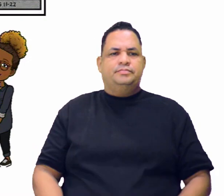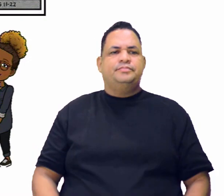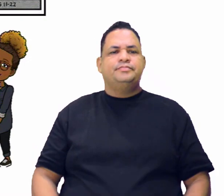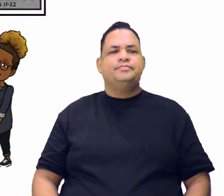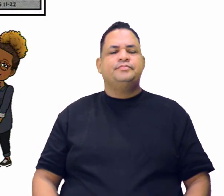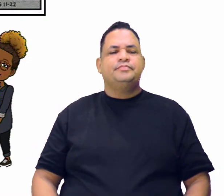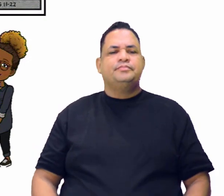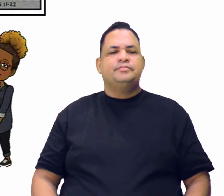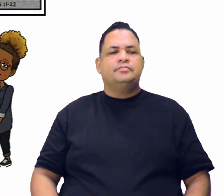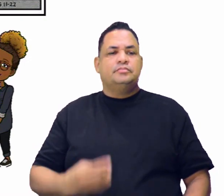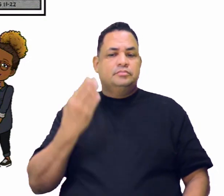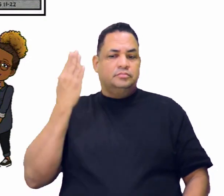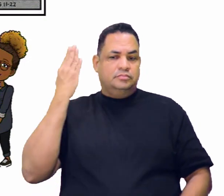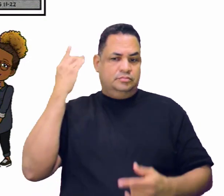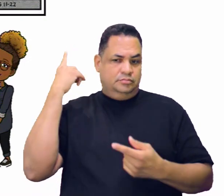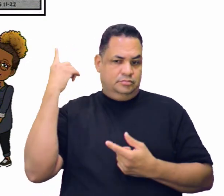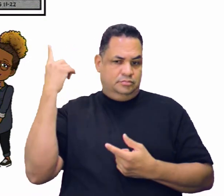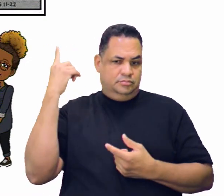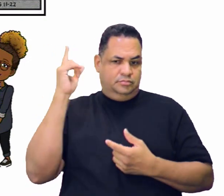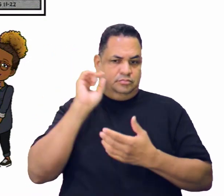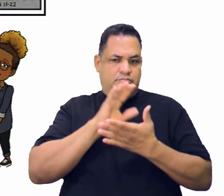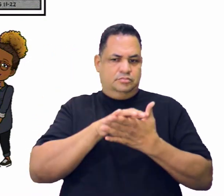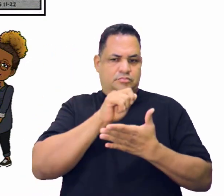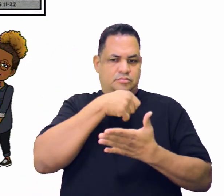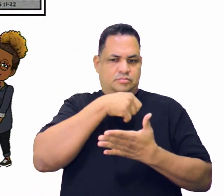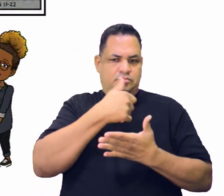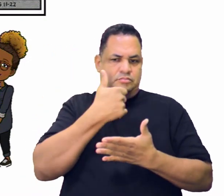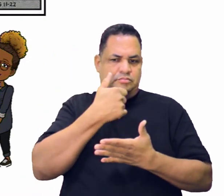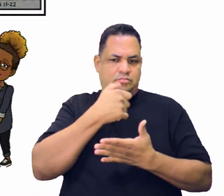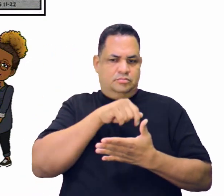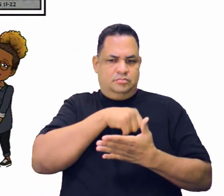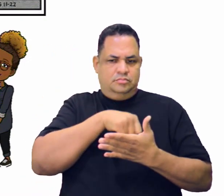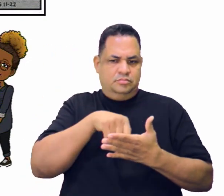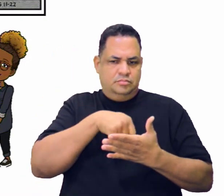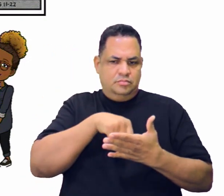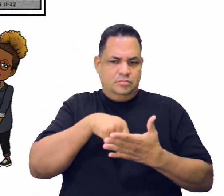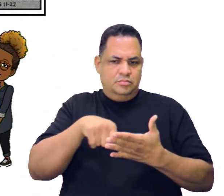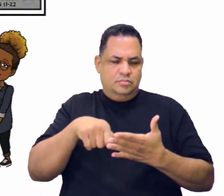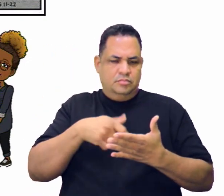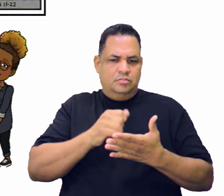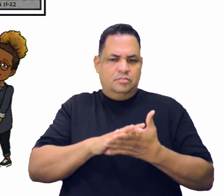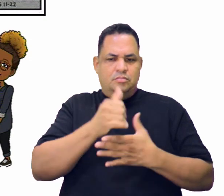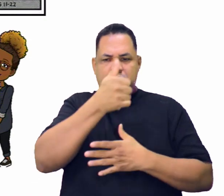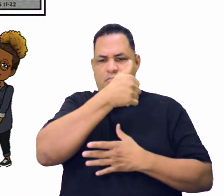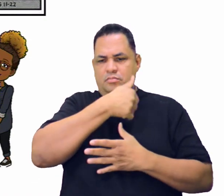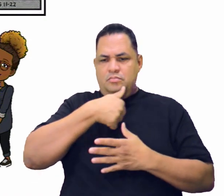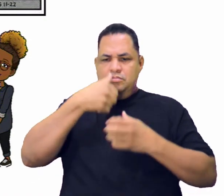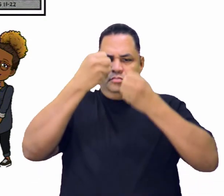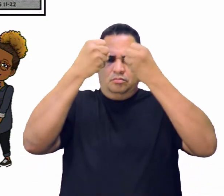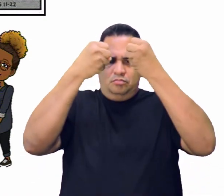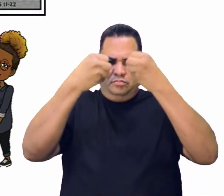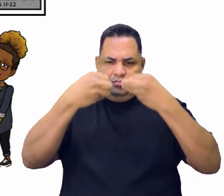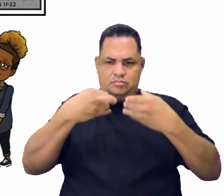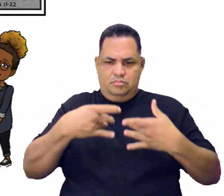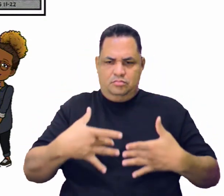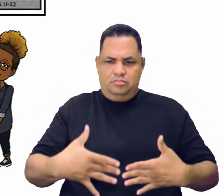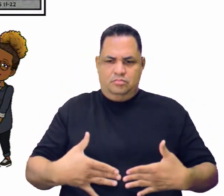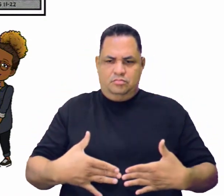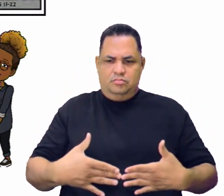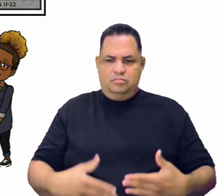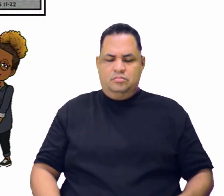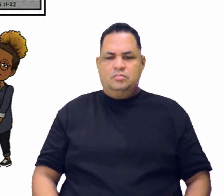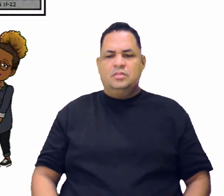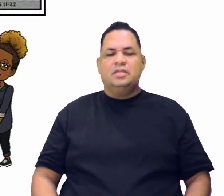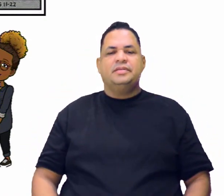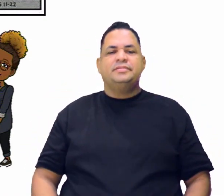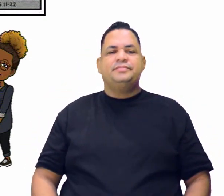amadinhos? Ó, vou pegar a canetinha aqui para vocês, para ficar melhor. tá?